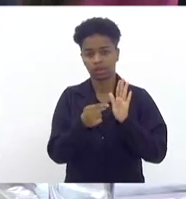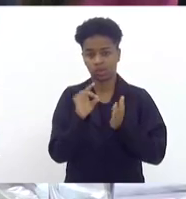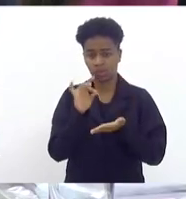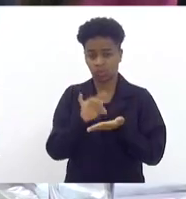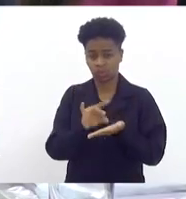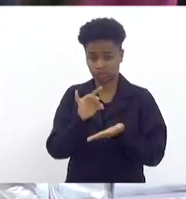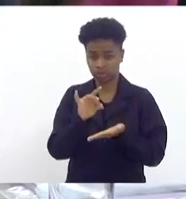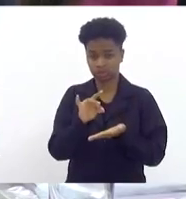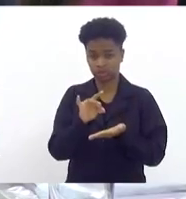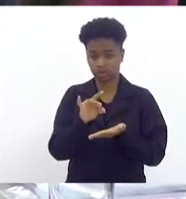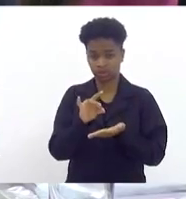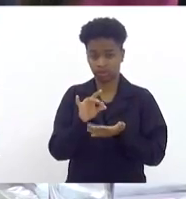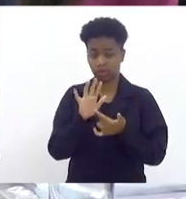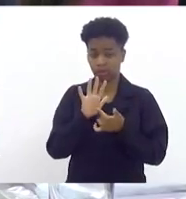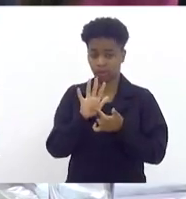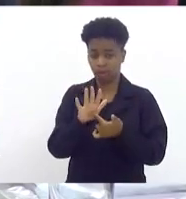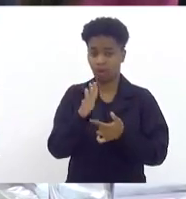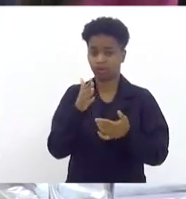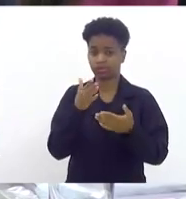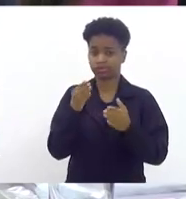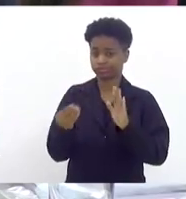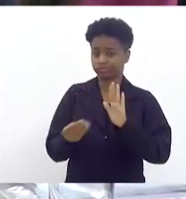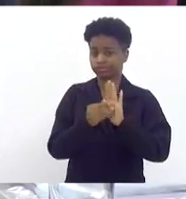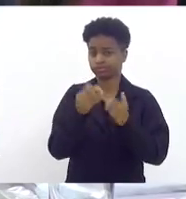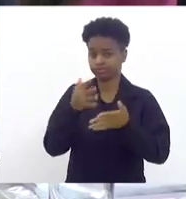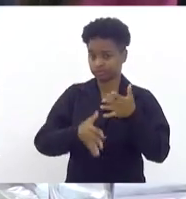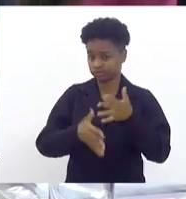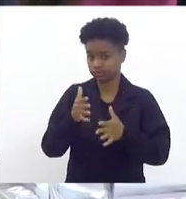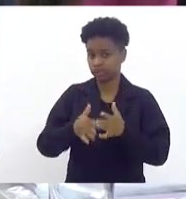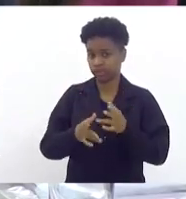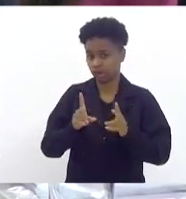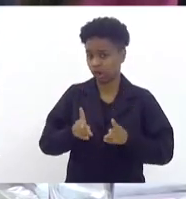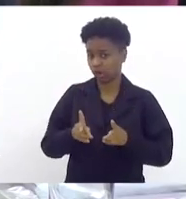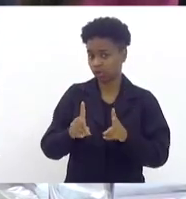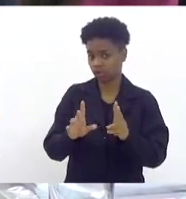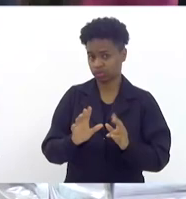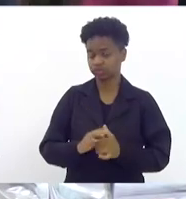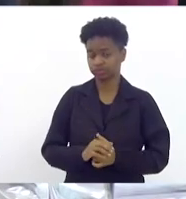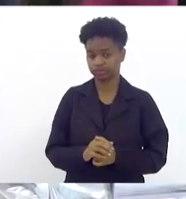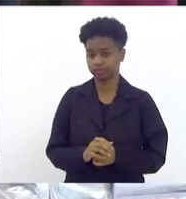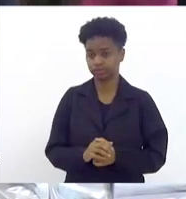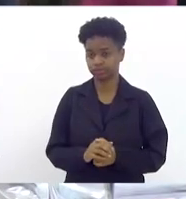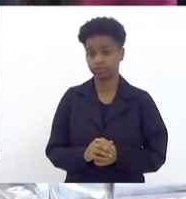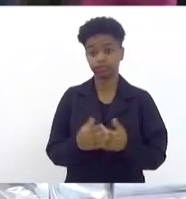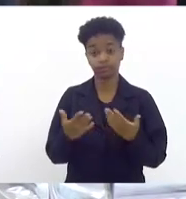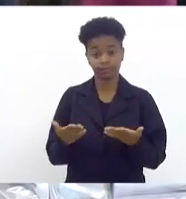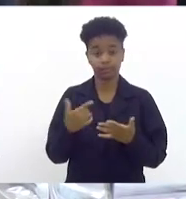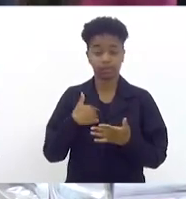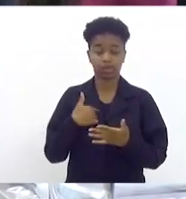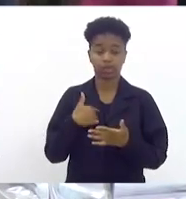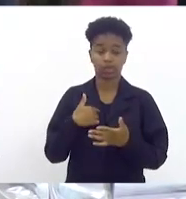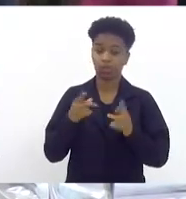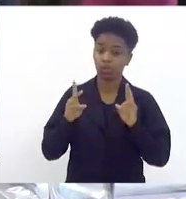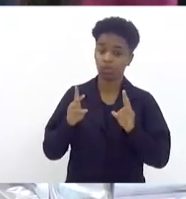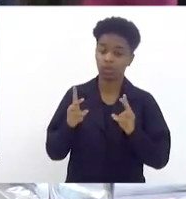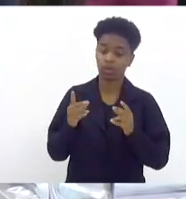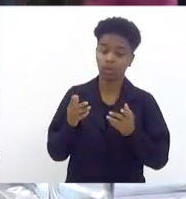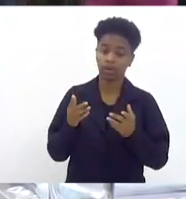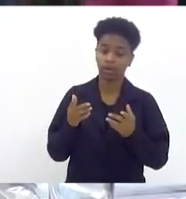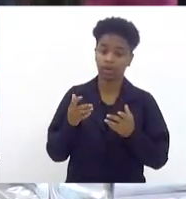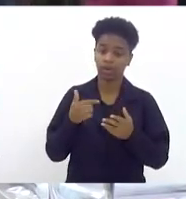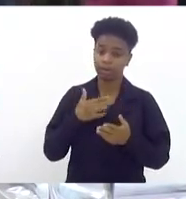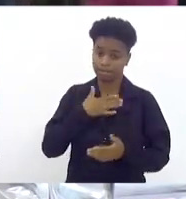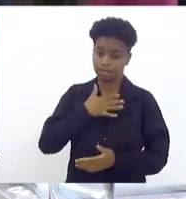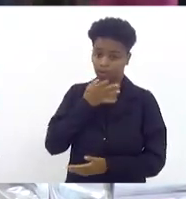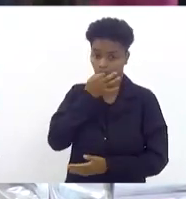original, que indica a prejudicabilidade, ela é consistente no caso. Então, eu mantenho o